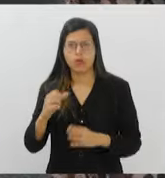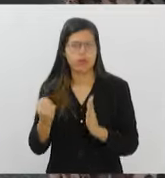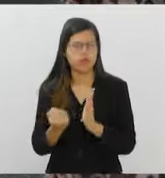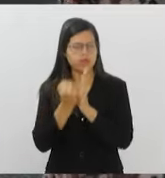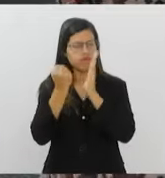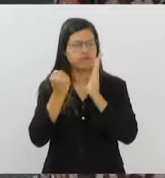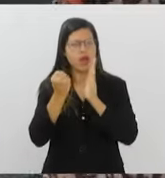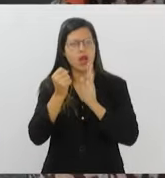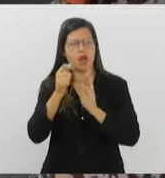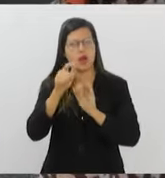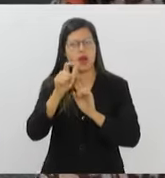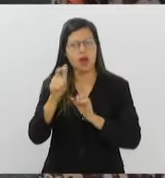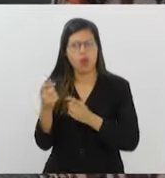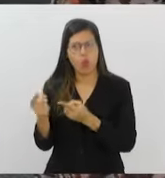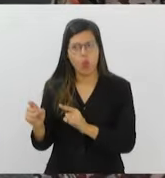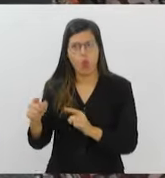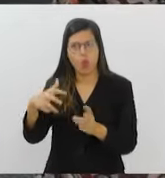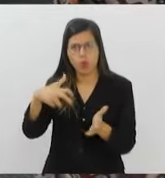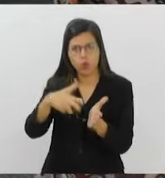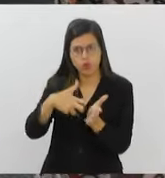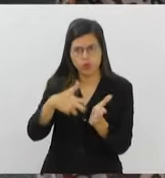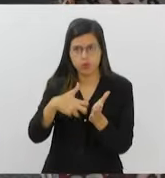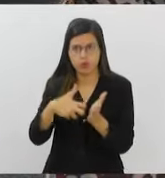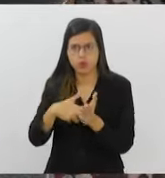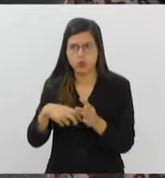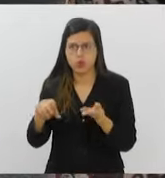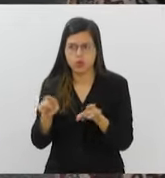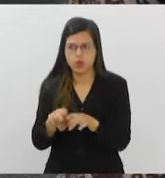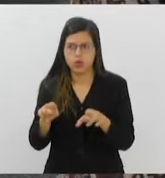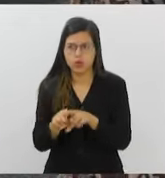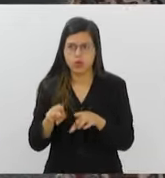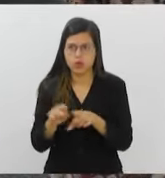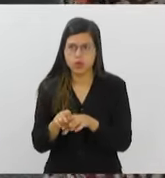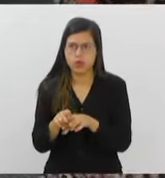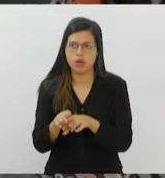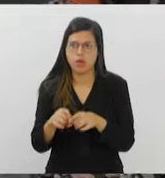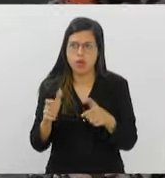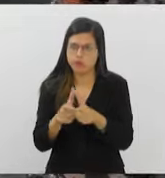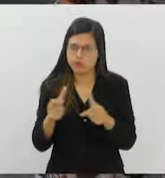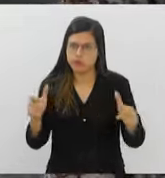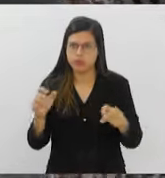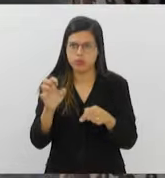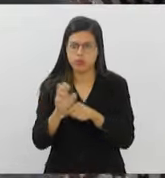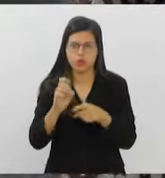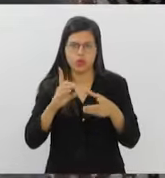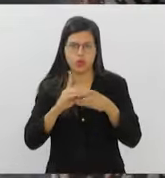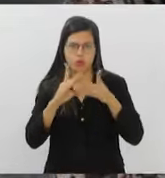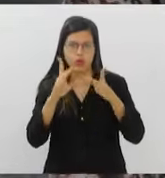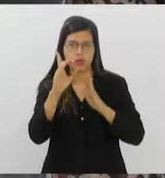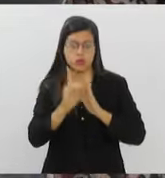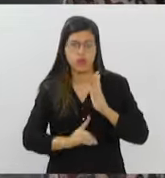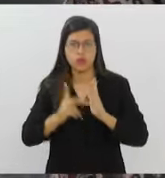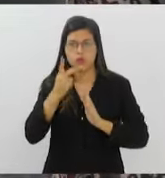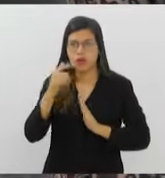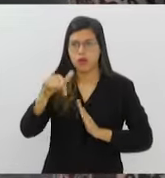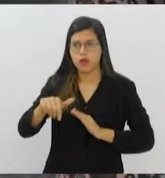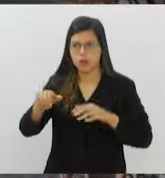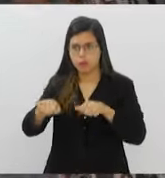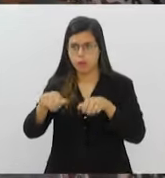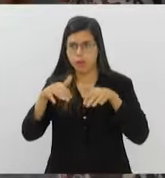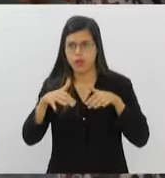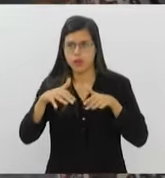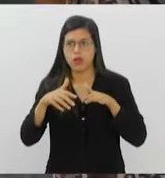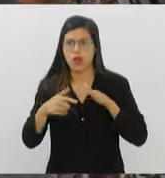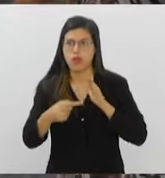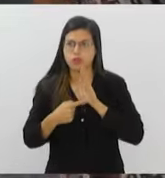arbítrio, pelo estabelecimento e alargamento dos horizontes do Estado Democrático de Direito. E dizer aqui no plenário que nós afirmamos a nossa